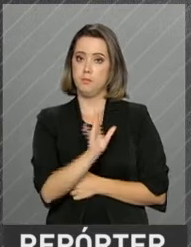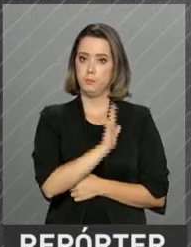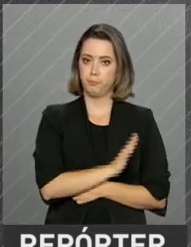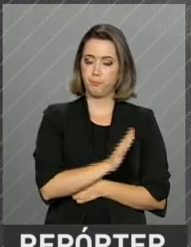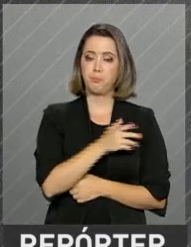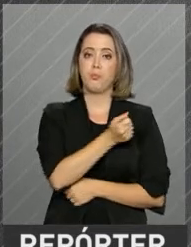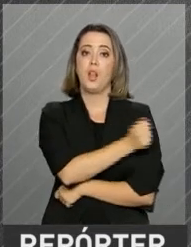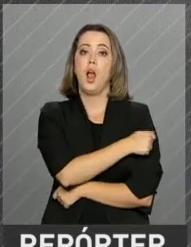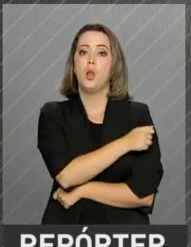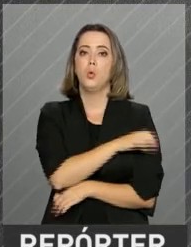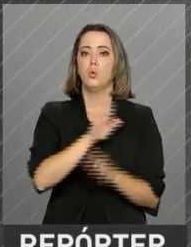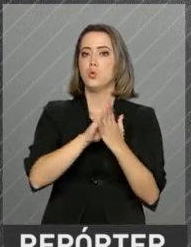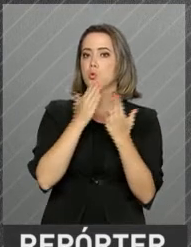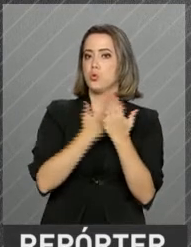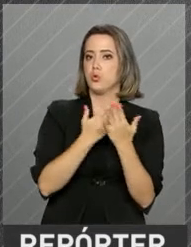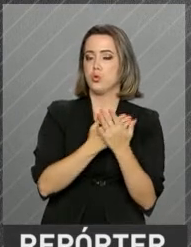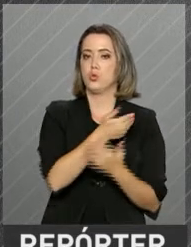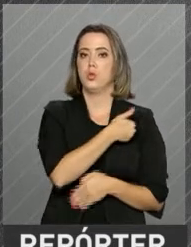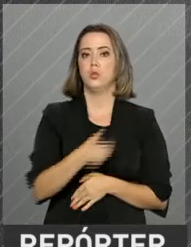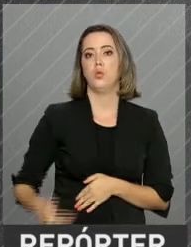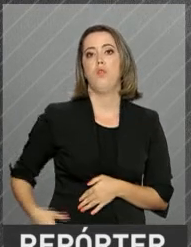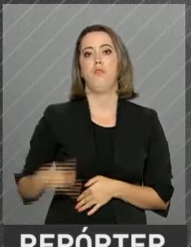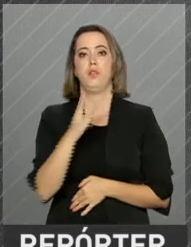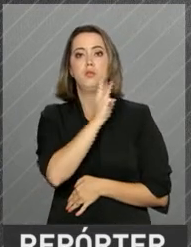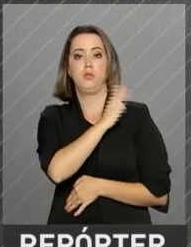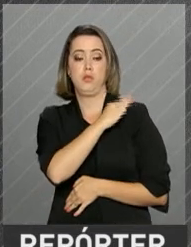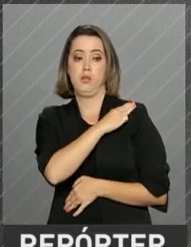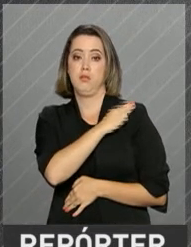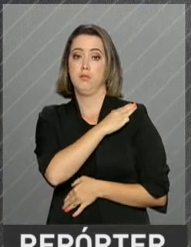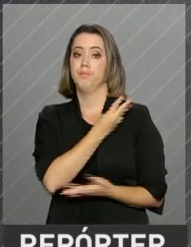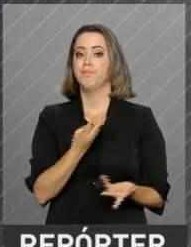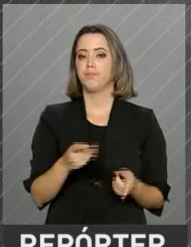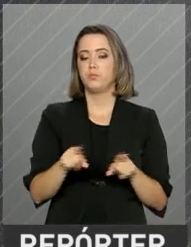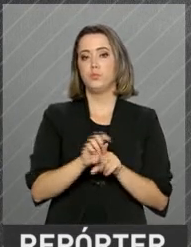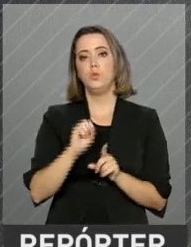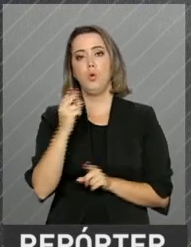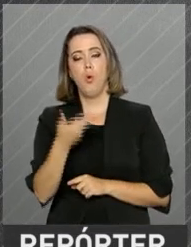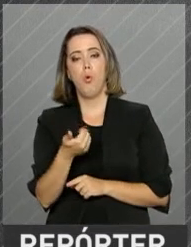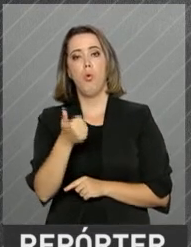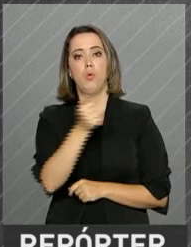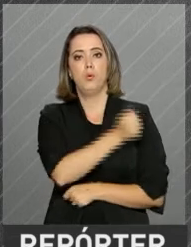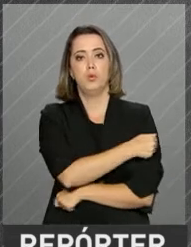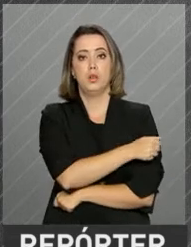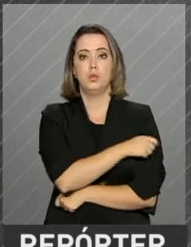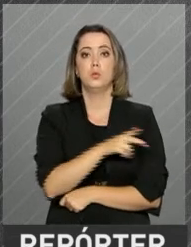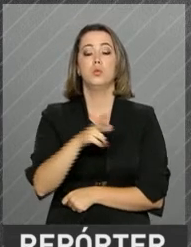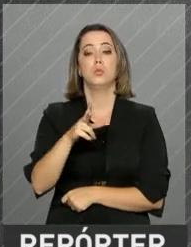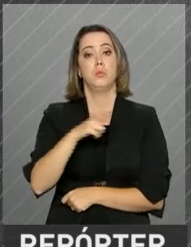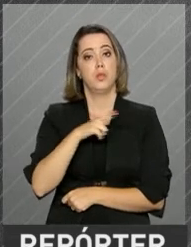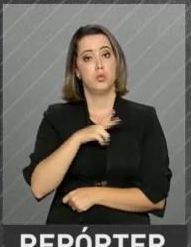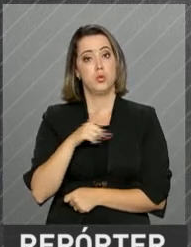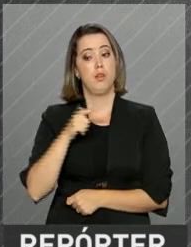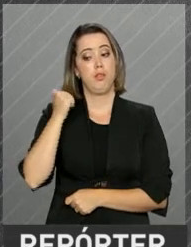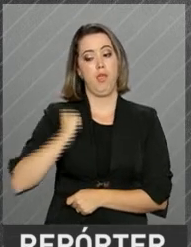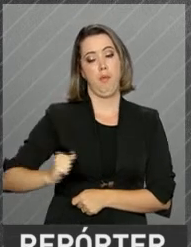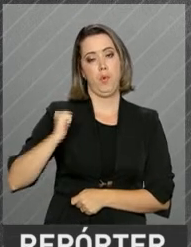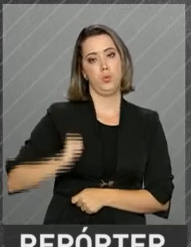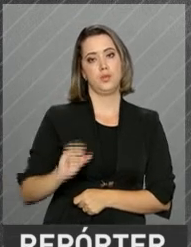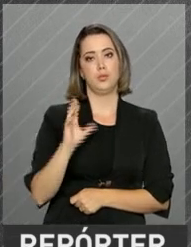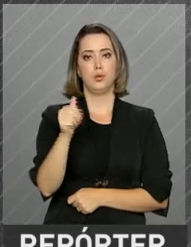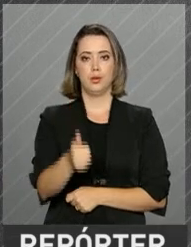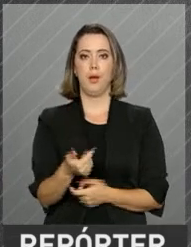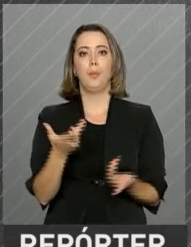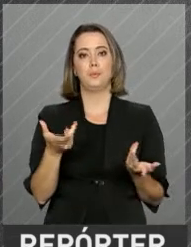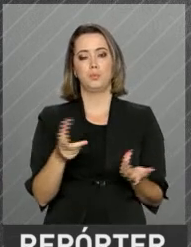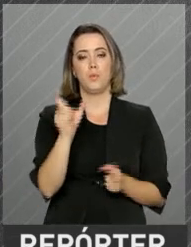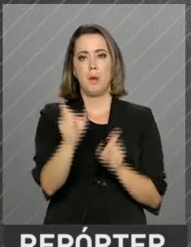de rede pública no terceiro ano do ensino médio o aluno de escola particular com bolsa integral candidatos com renda